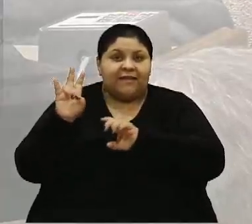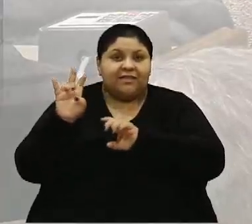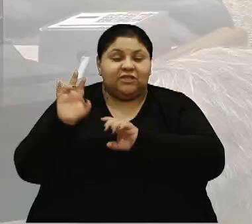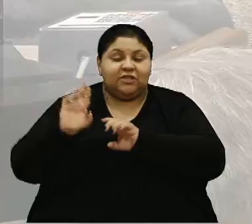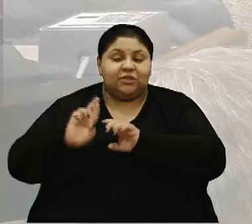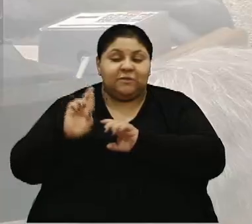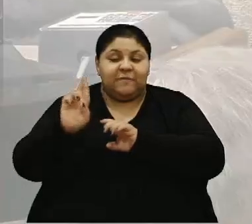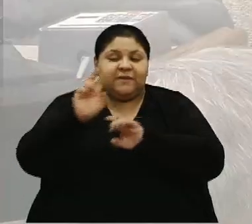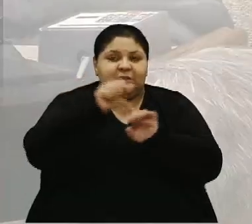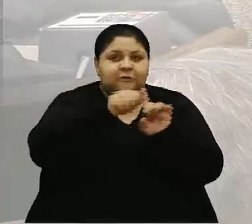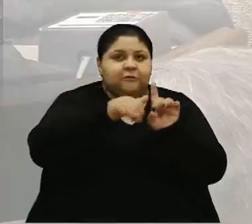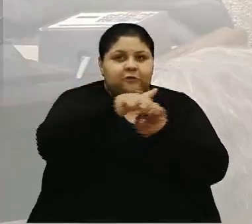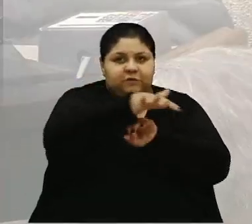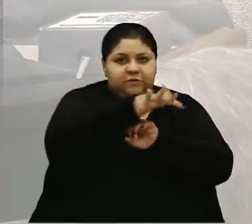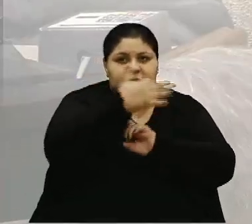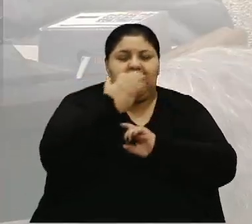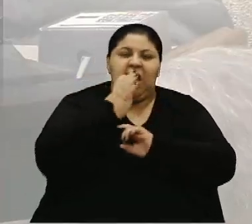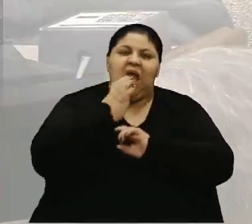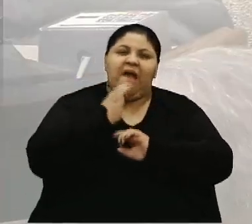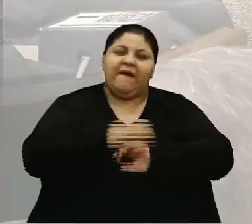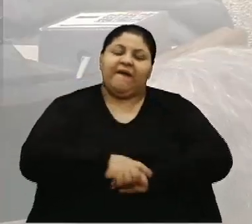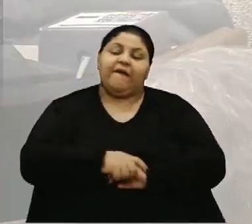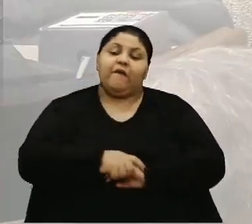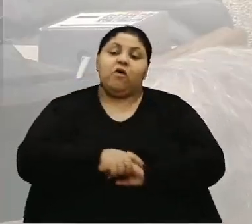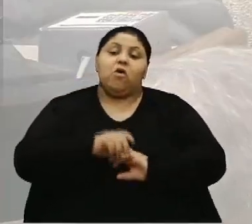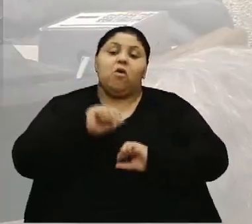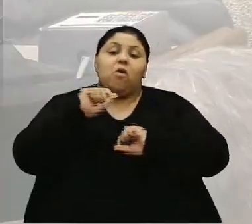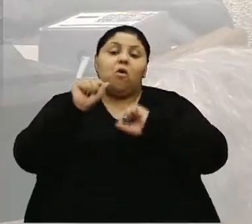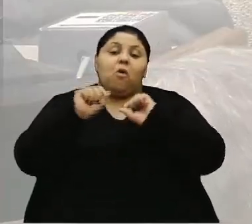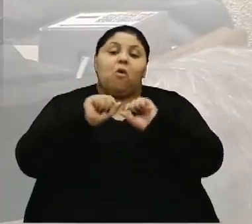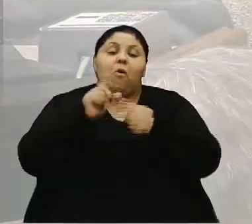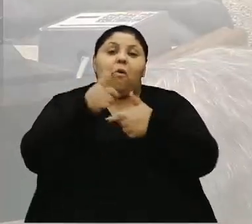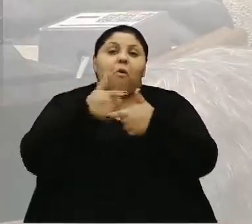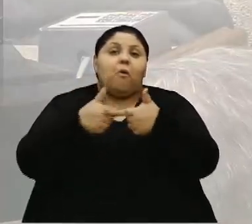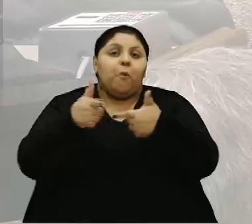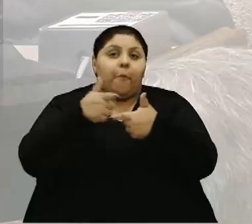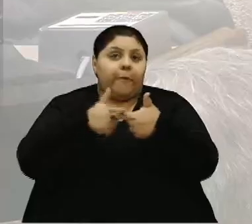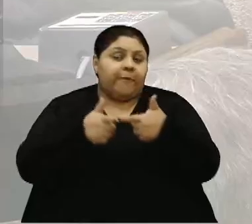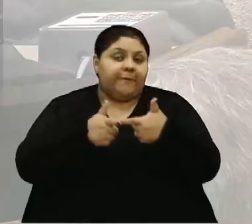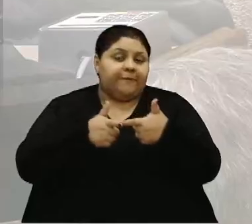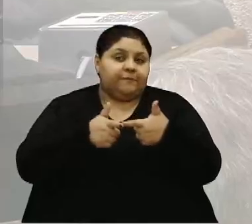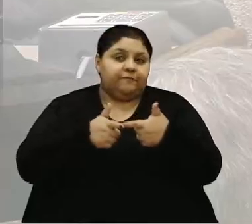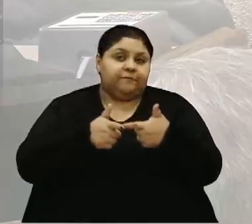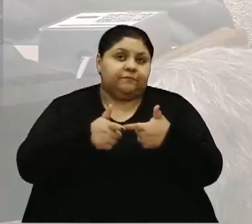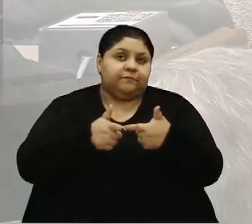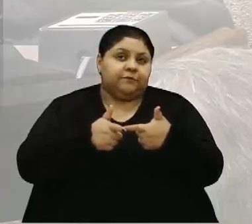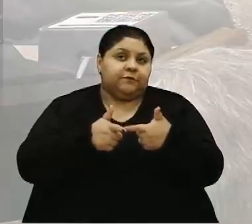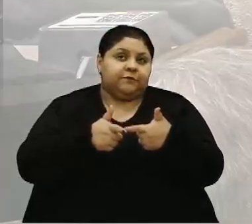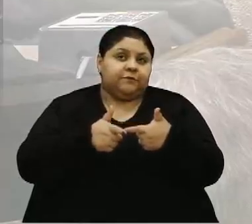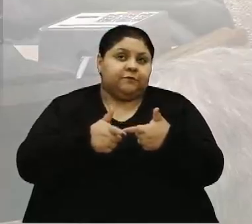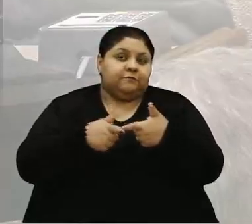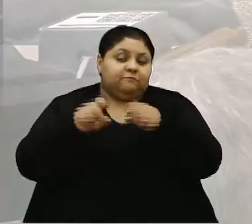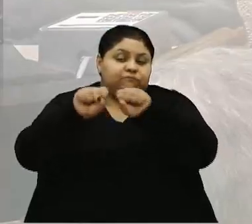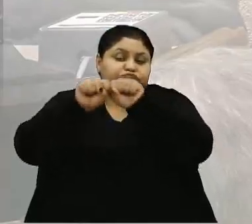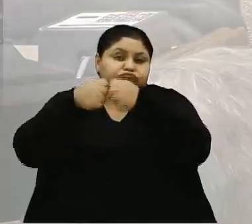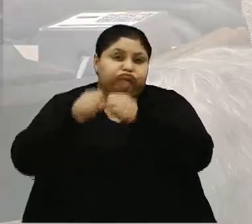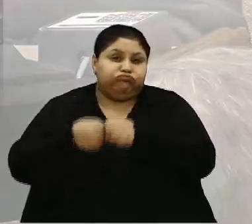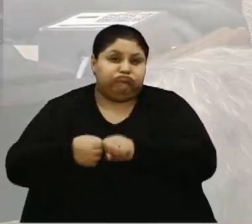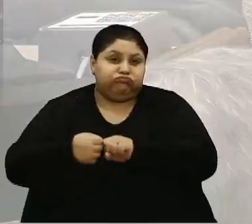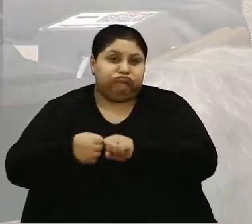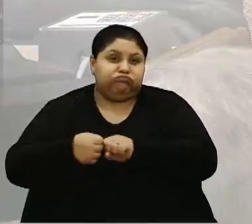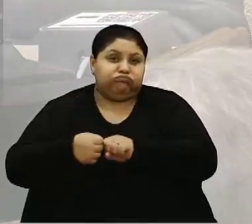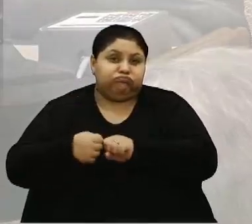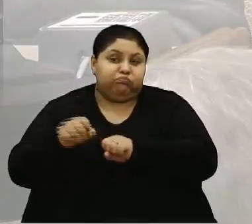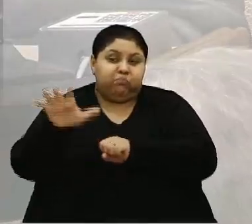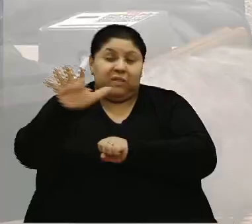à sociedade. Quais os efeitos que ela tem causado de destruição em massa